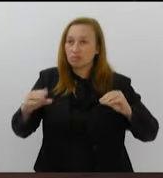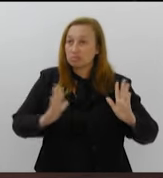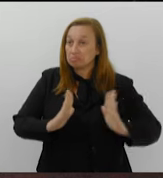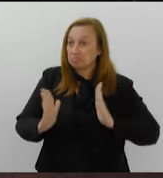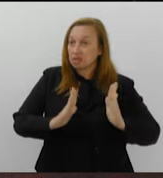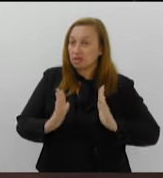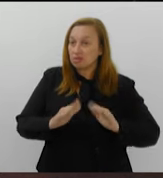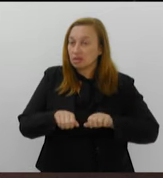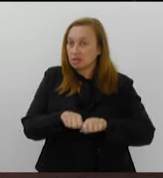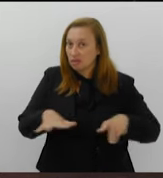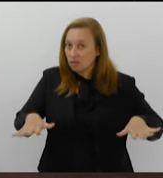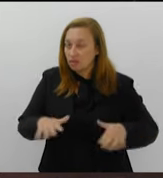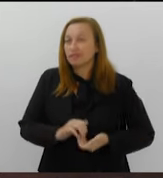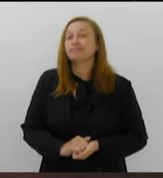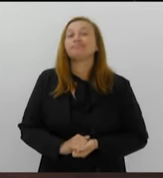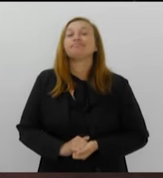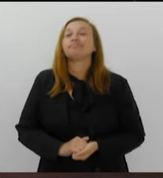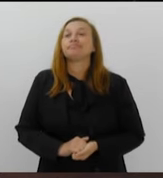da Covid.